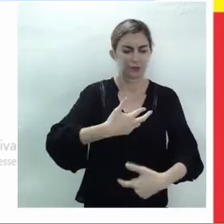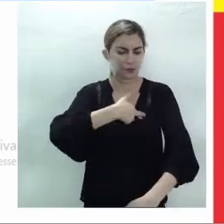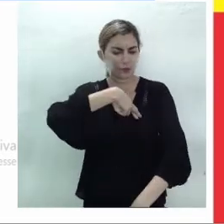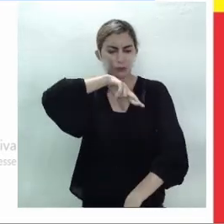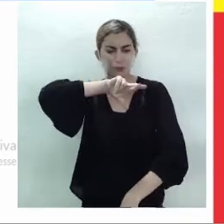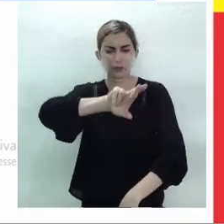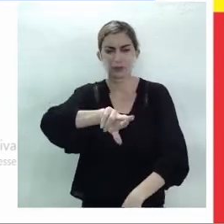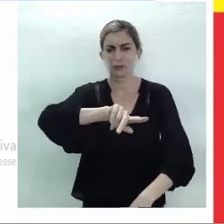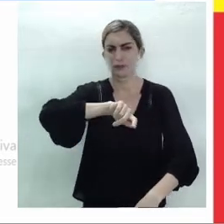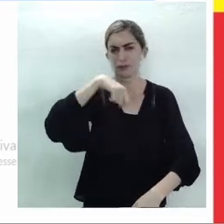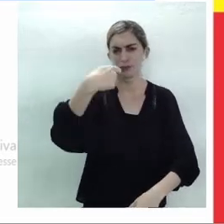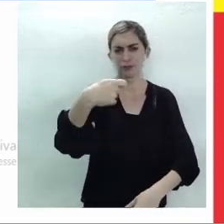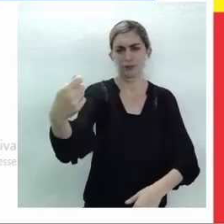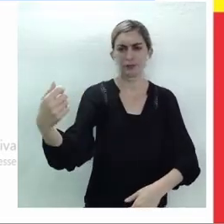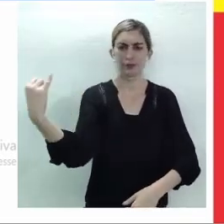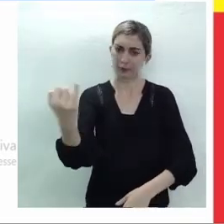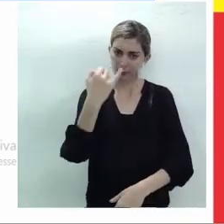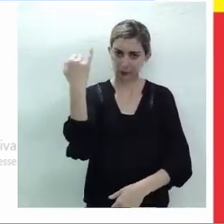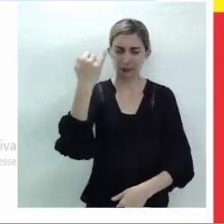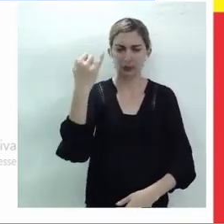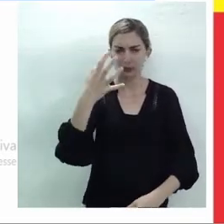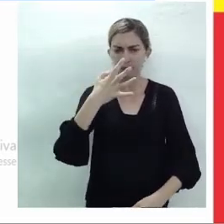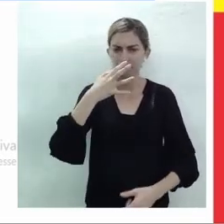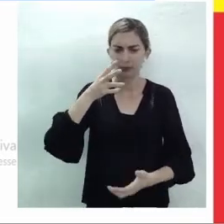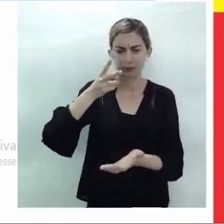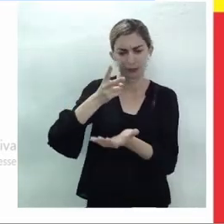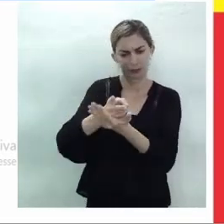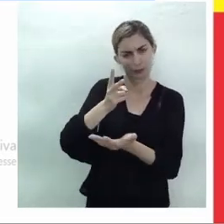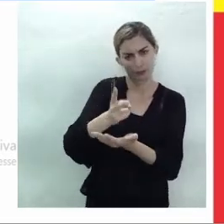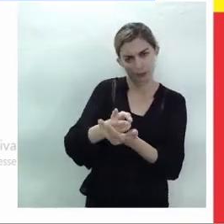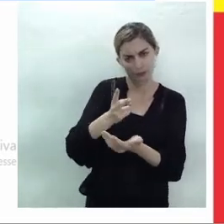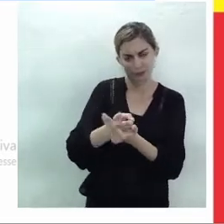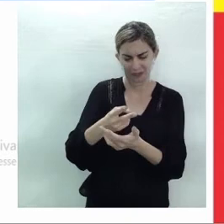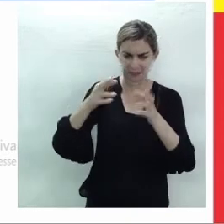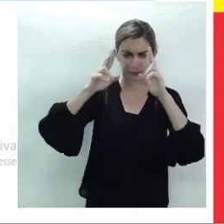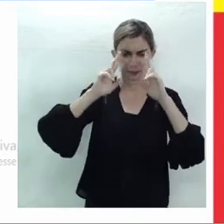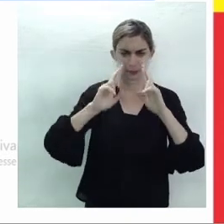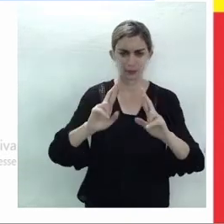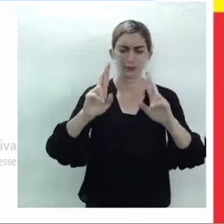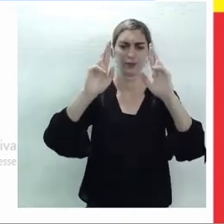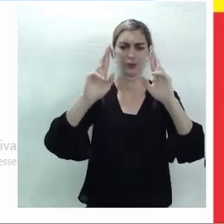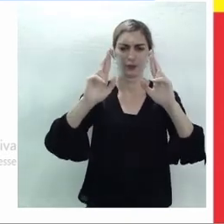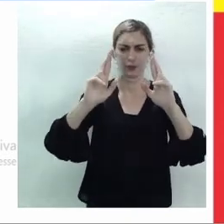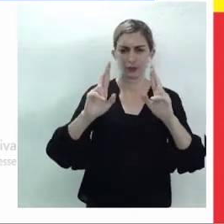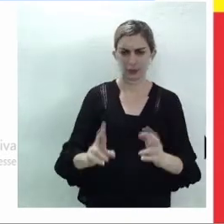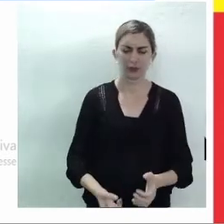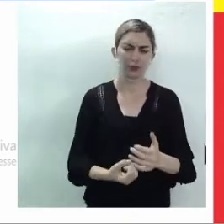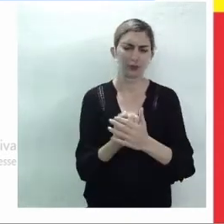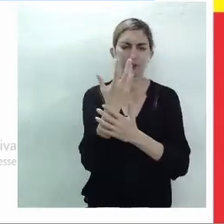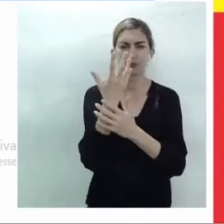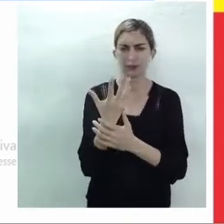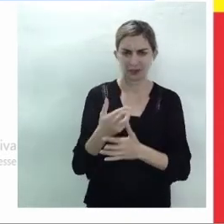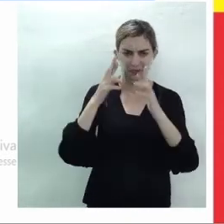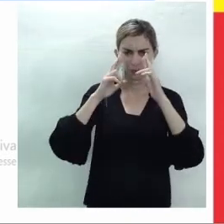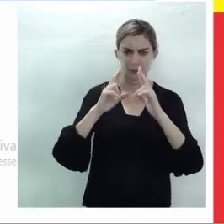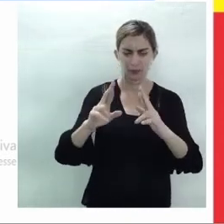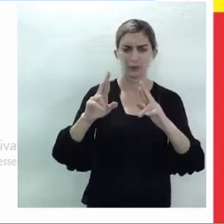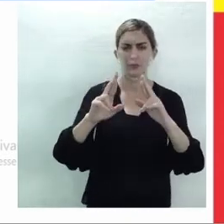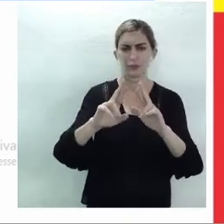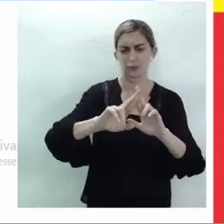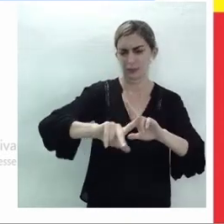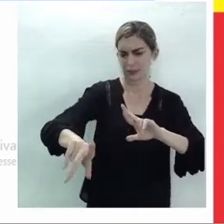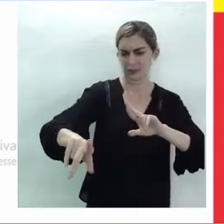religiosas. Então, é importante observar, sempre nessa tecla, respeito, coexistência, respeito